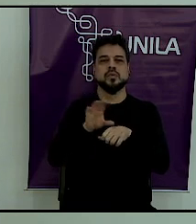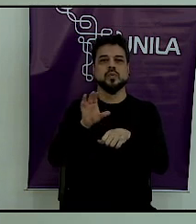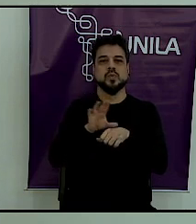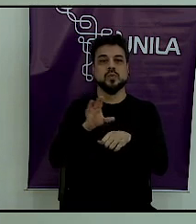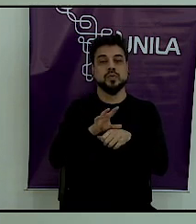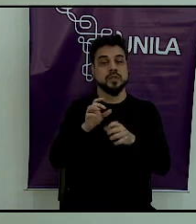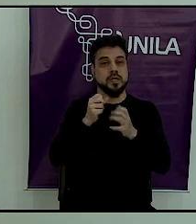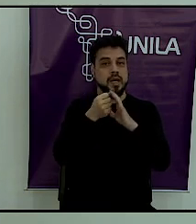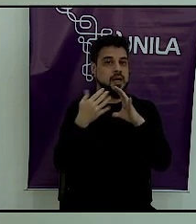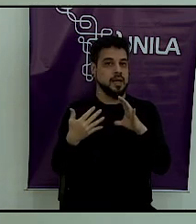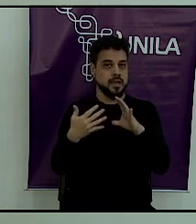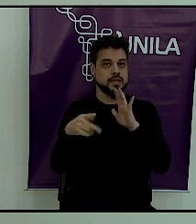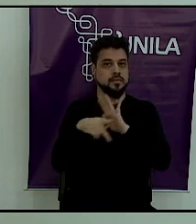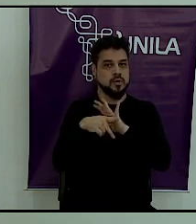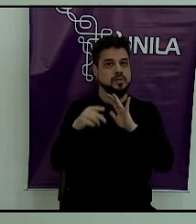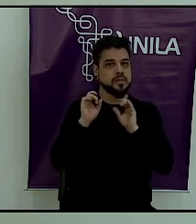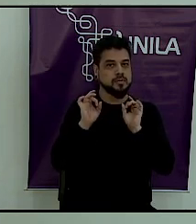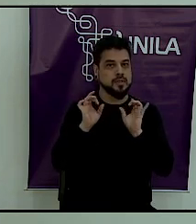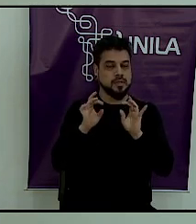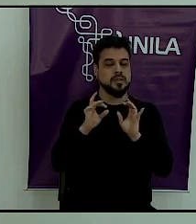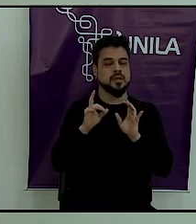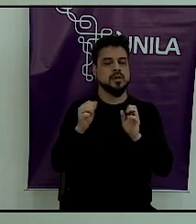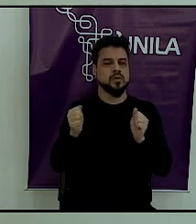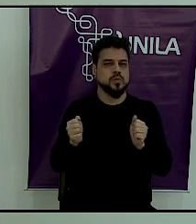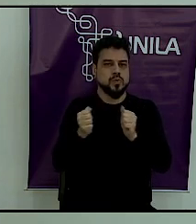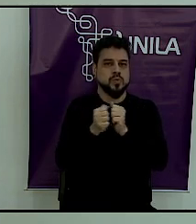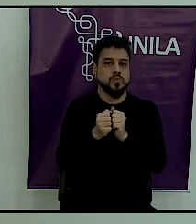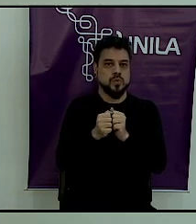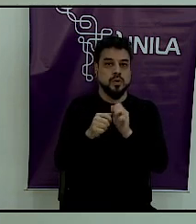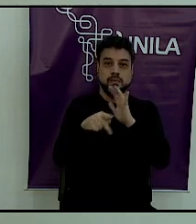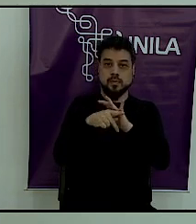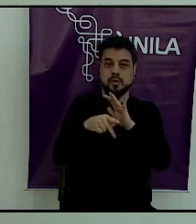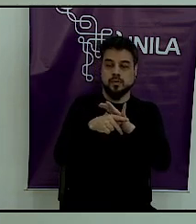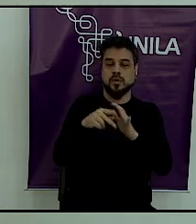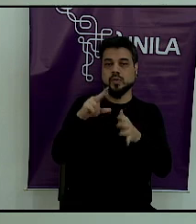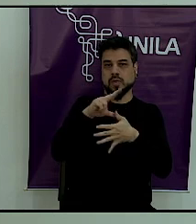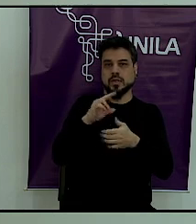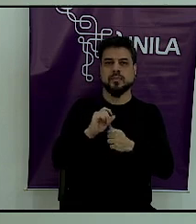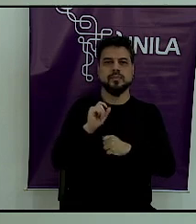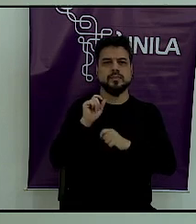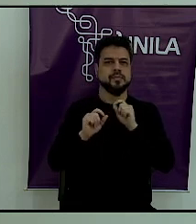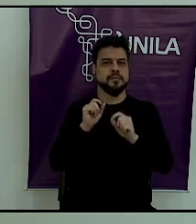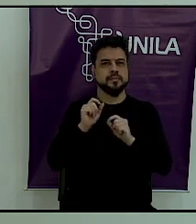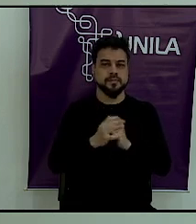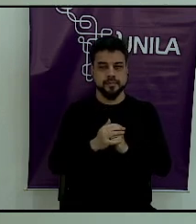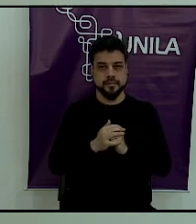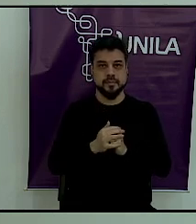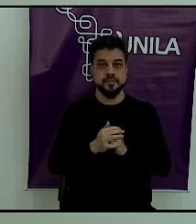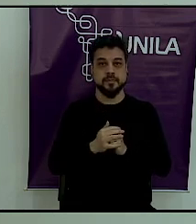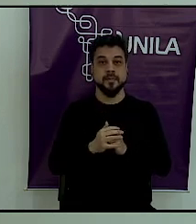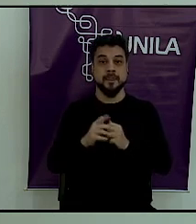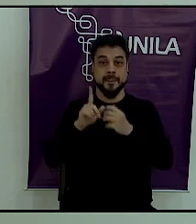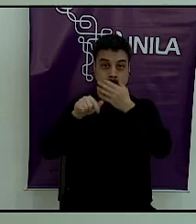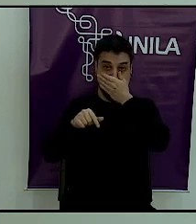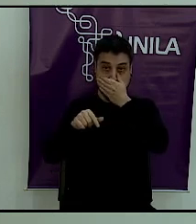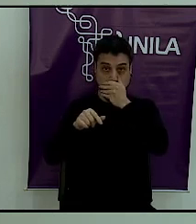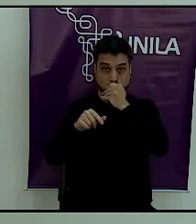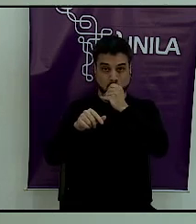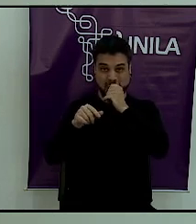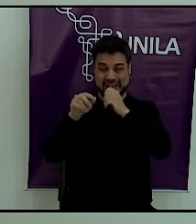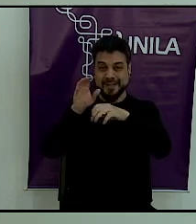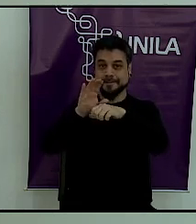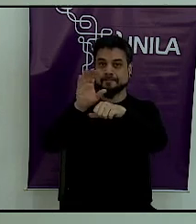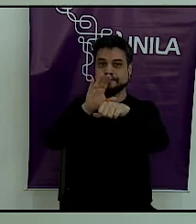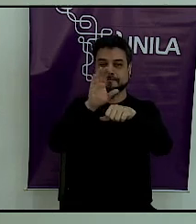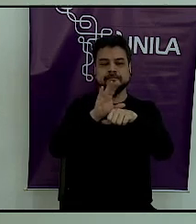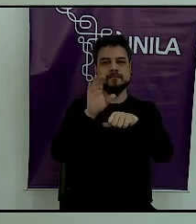que se coaduna com a própria universidade, com a própria UNILA. O que eu quero dizer com isso? É um curso que vai atender